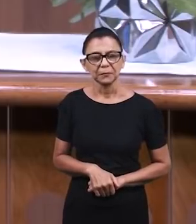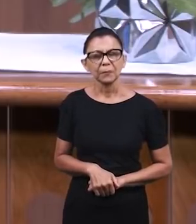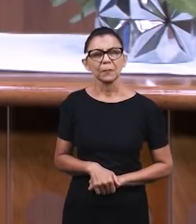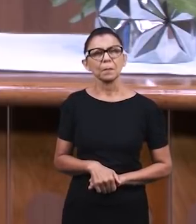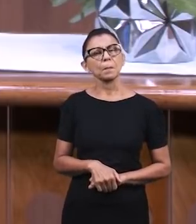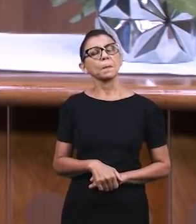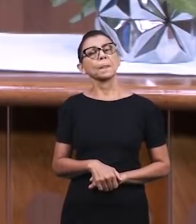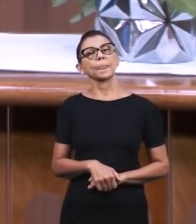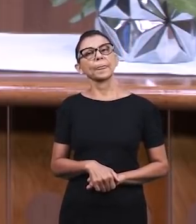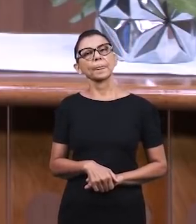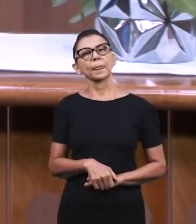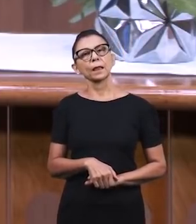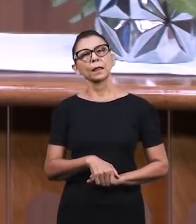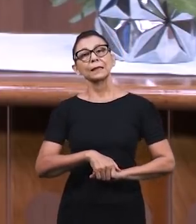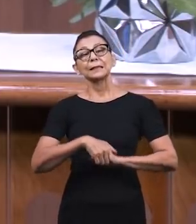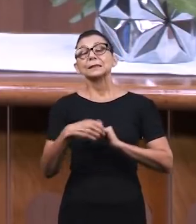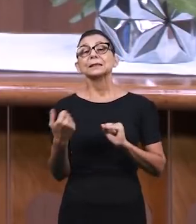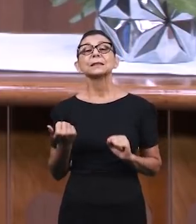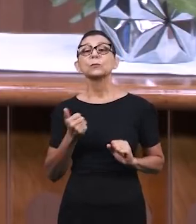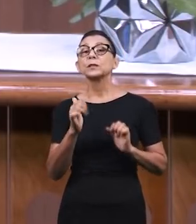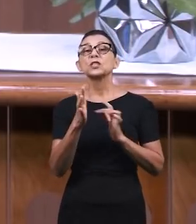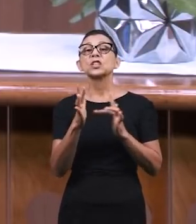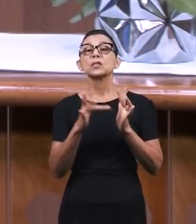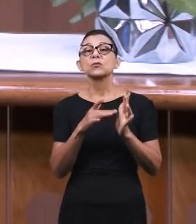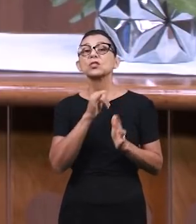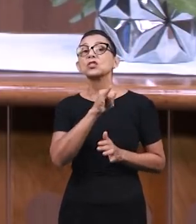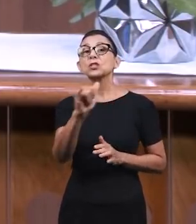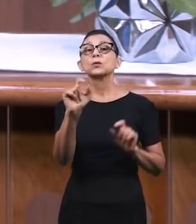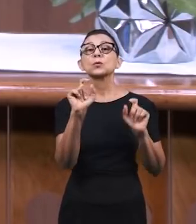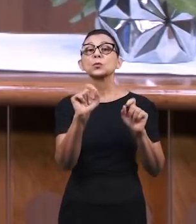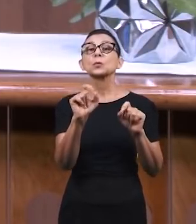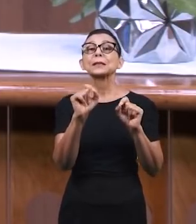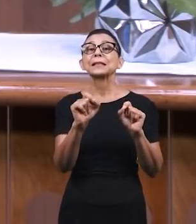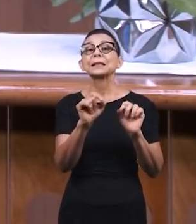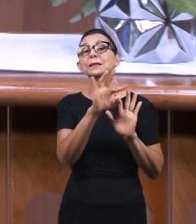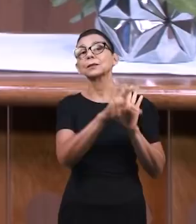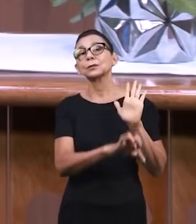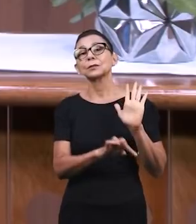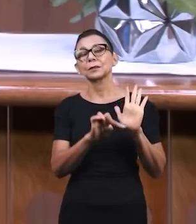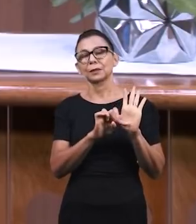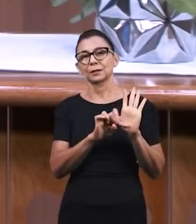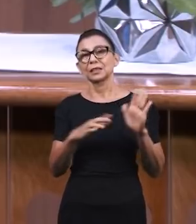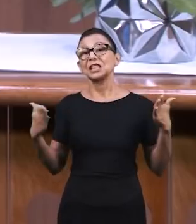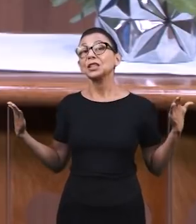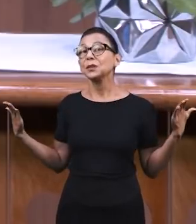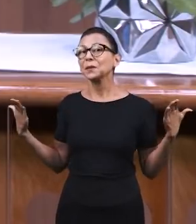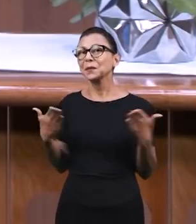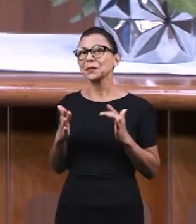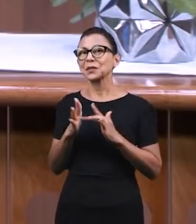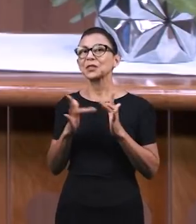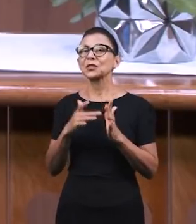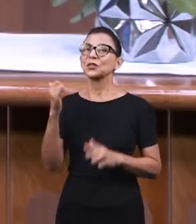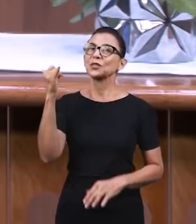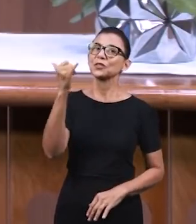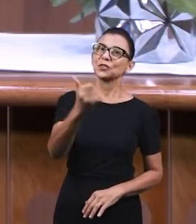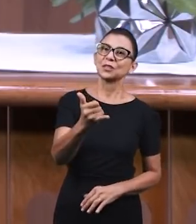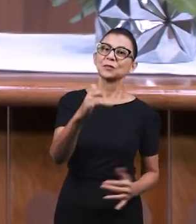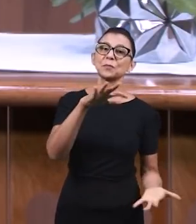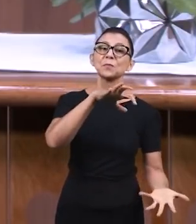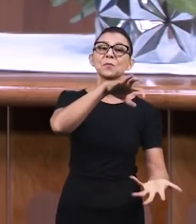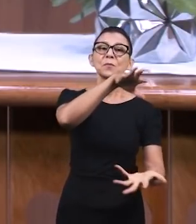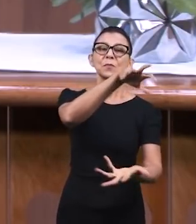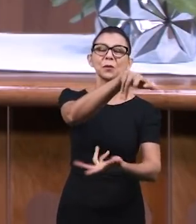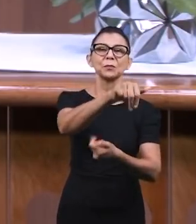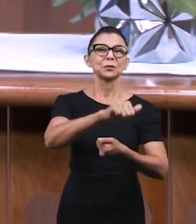O que Jesus está dizendo aqui e o que Jesus diz hoje para o mundo? A